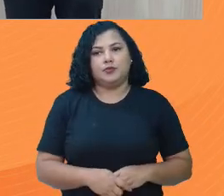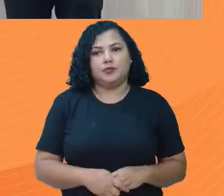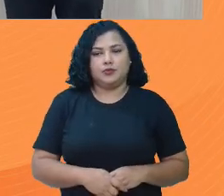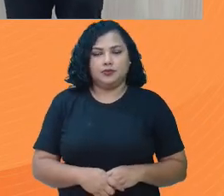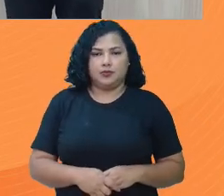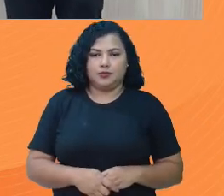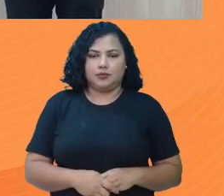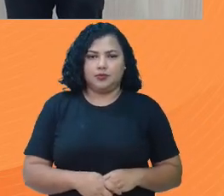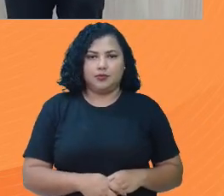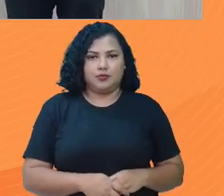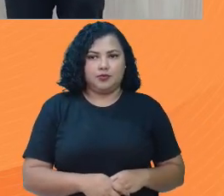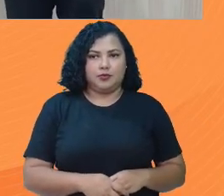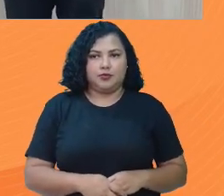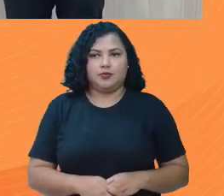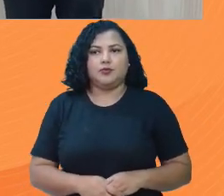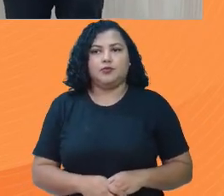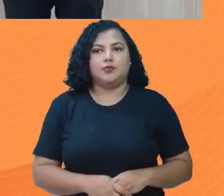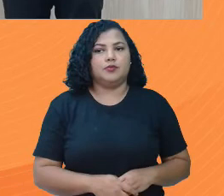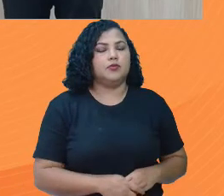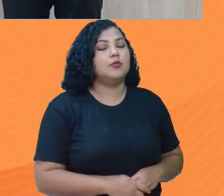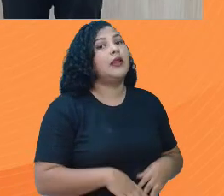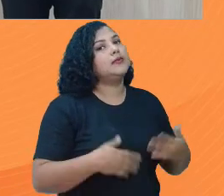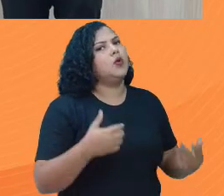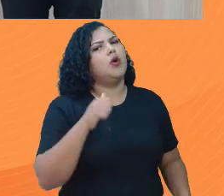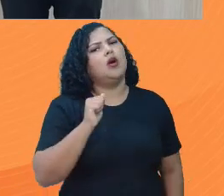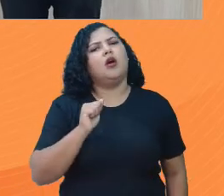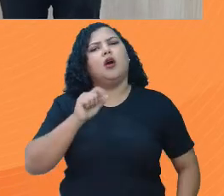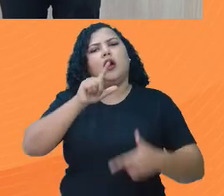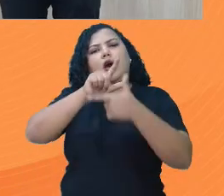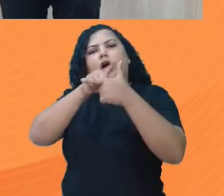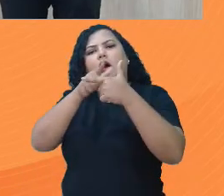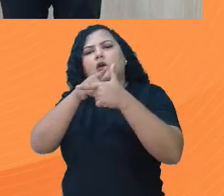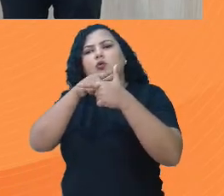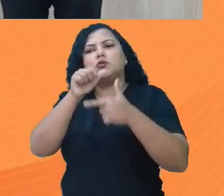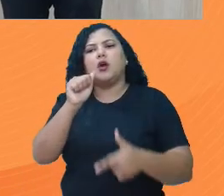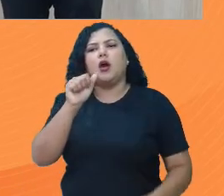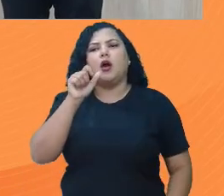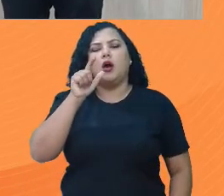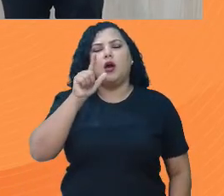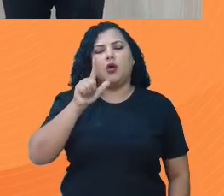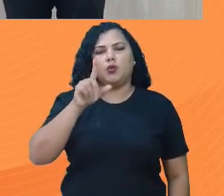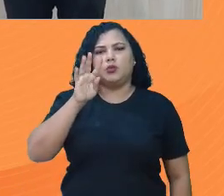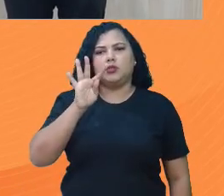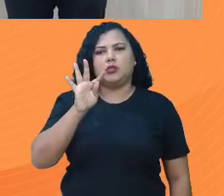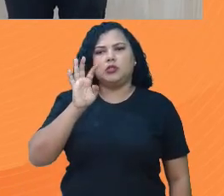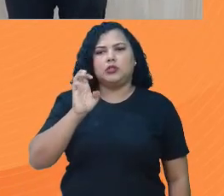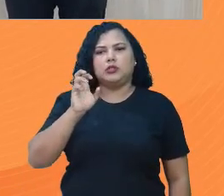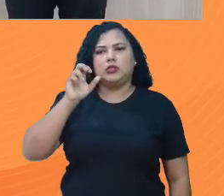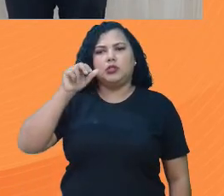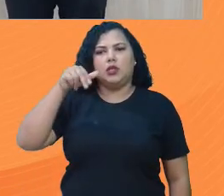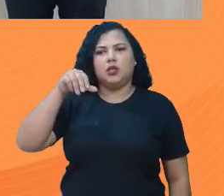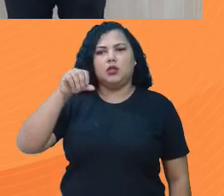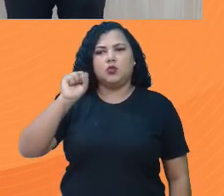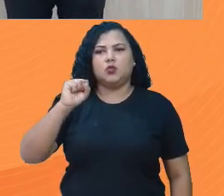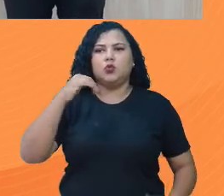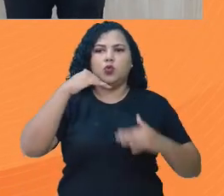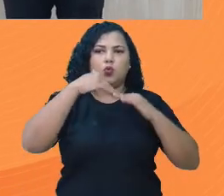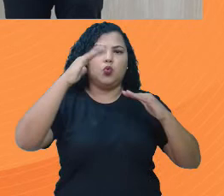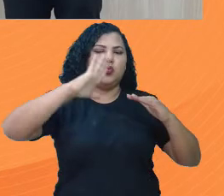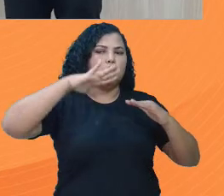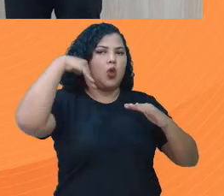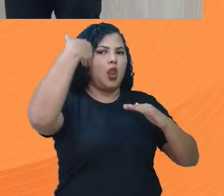para encontrar os ângulos alternos. Ângulos alternos está um de um lado dessa reta vermelha e o outro está do outro lado dessa